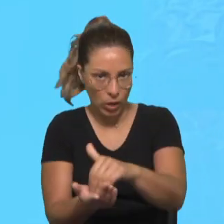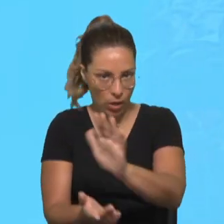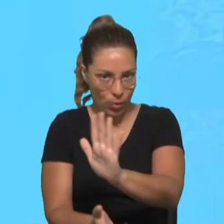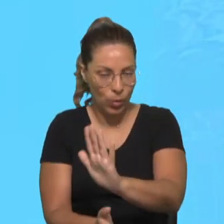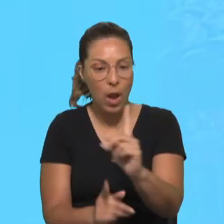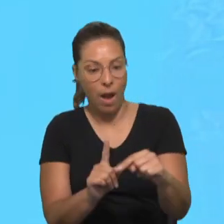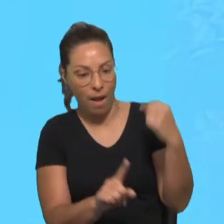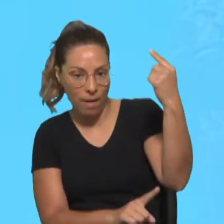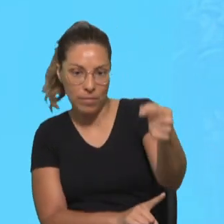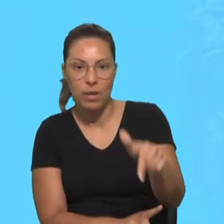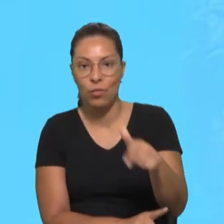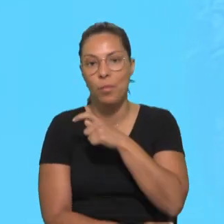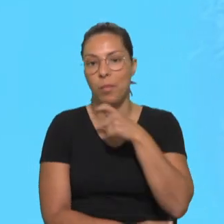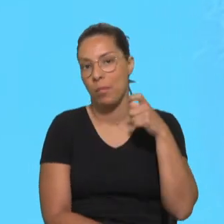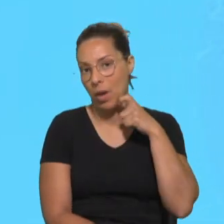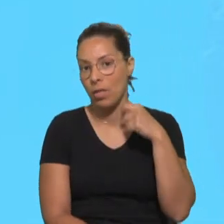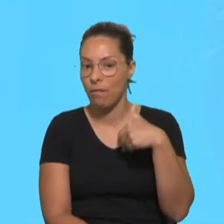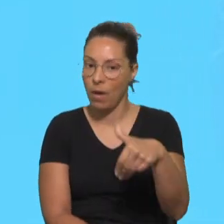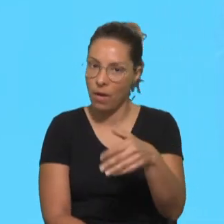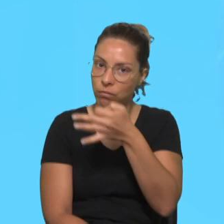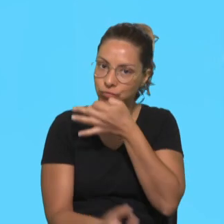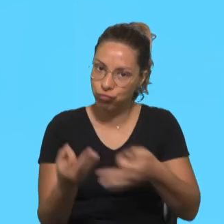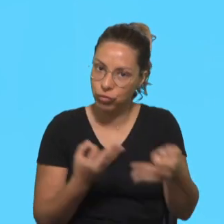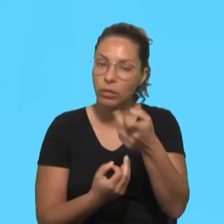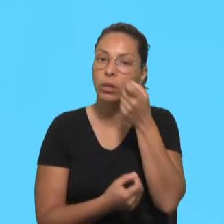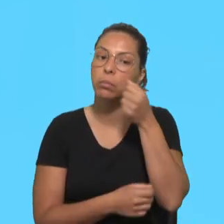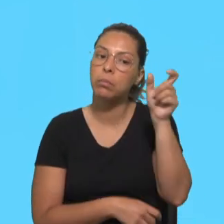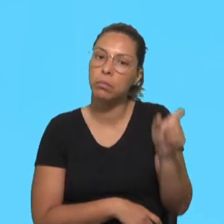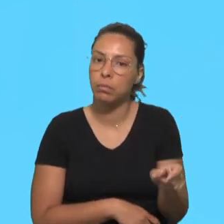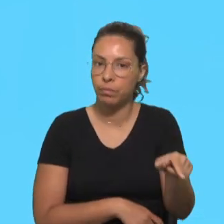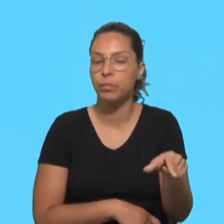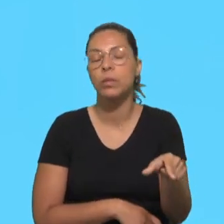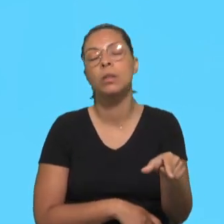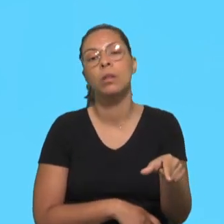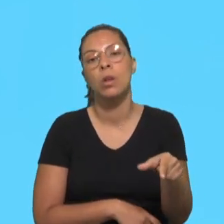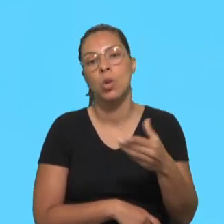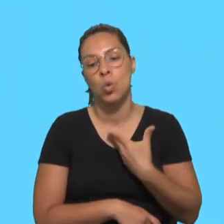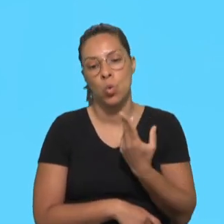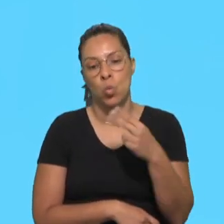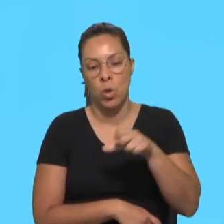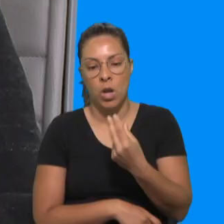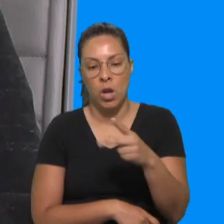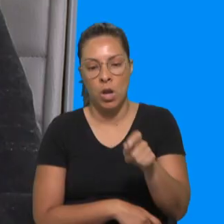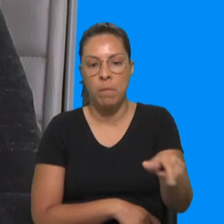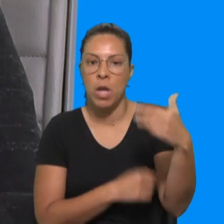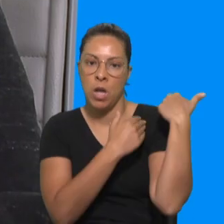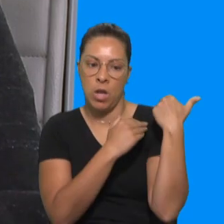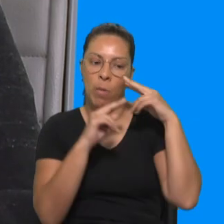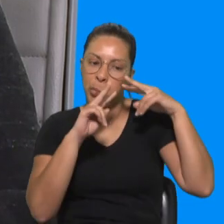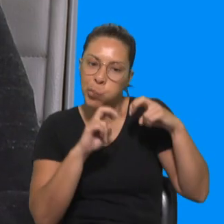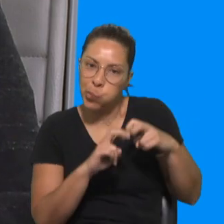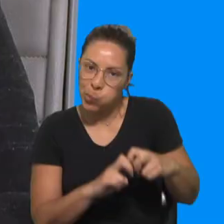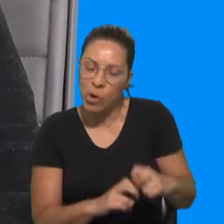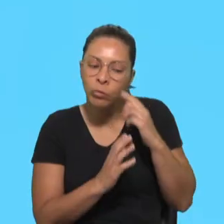amanhã o padre e sociólogo Eduardo Duque irá apresentar, é ele que tem sido responsável por esta investigação, mas podemos de